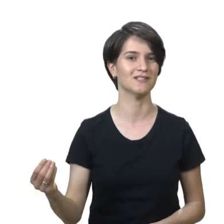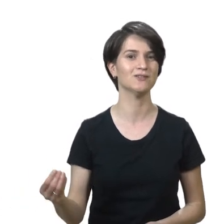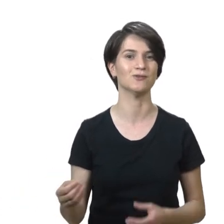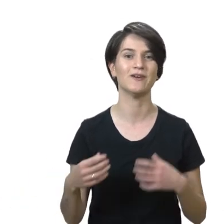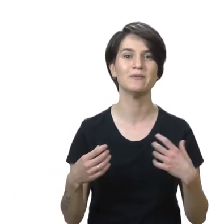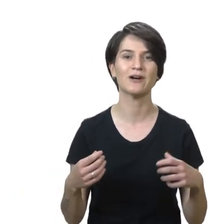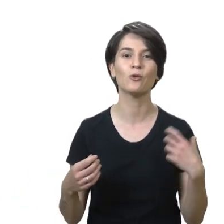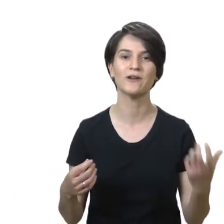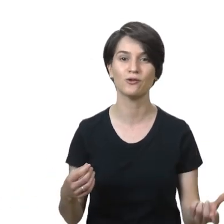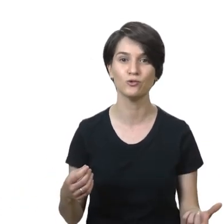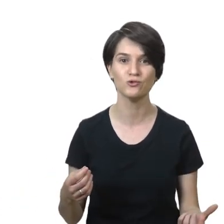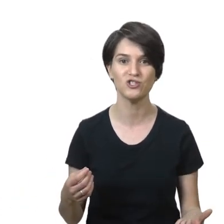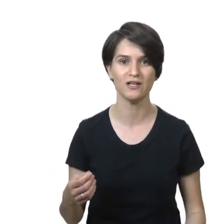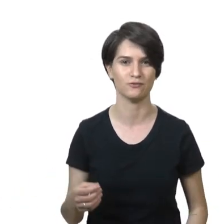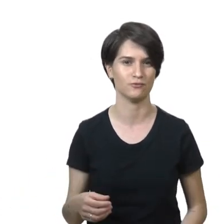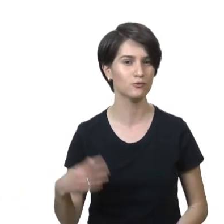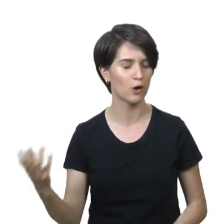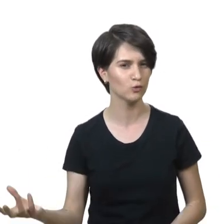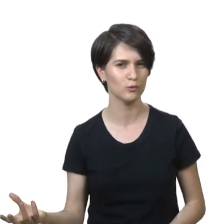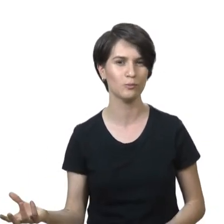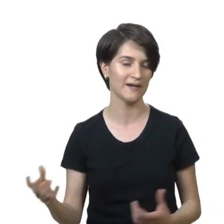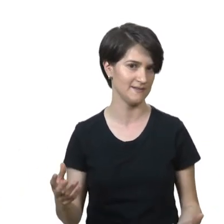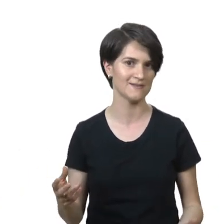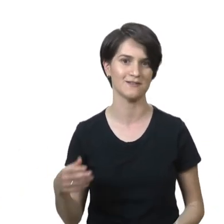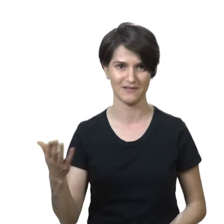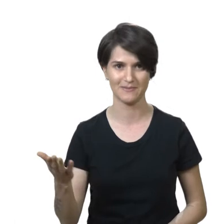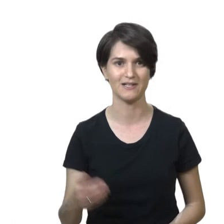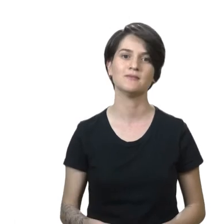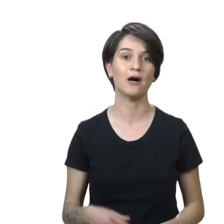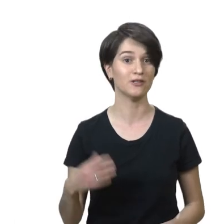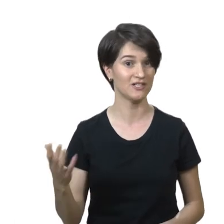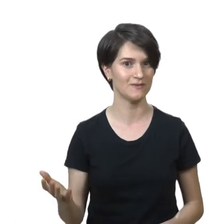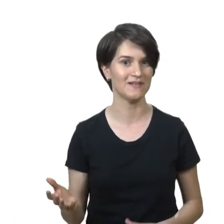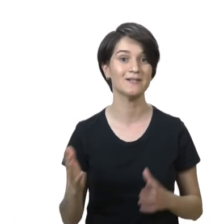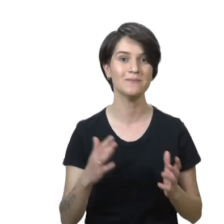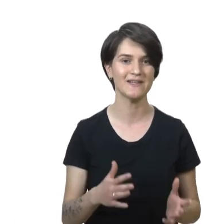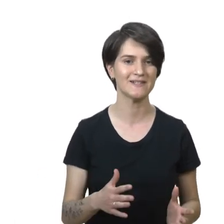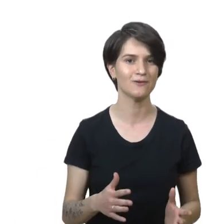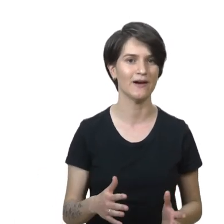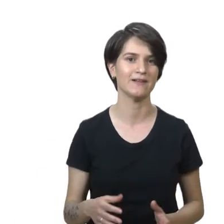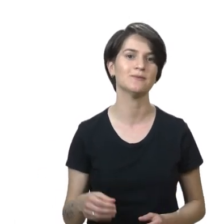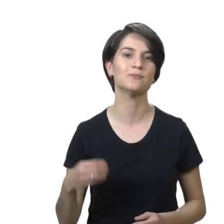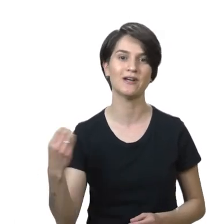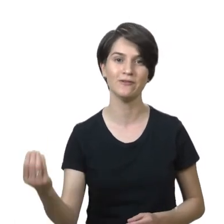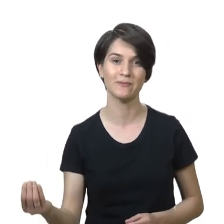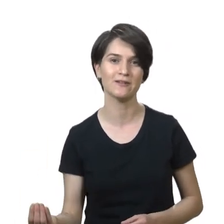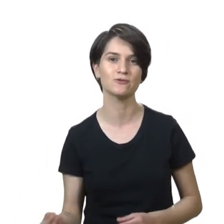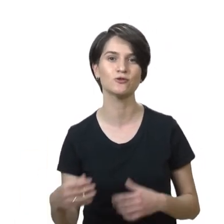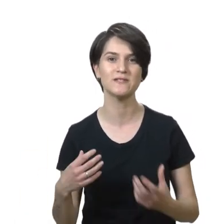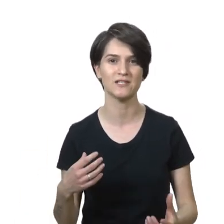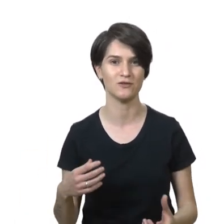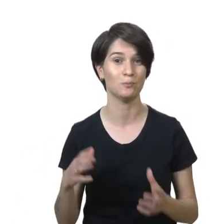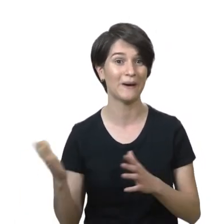No entanto, o verbo irá concordar com o sujeito, do qual o número países não faz parte. A alternativa B também está incorreta por afirmar